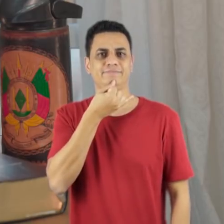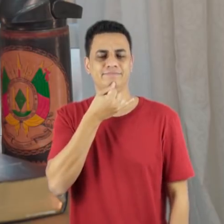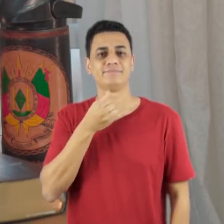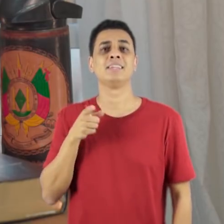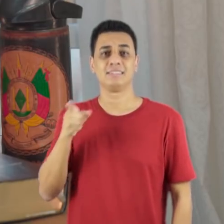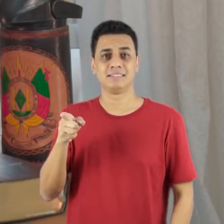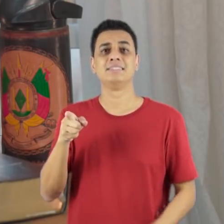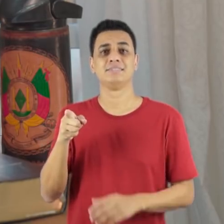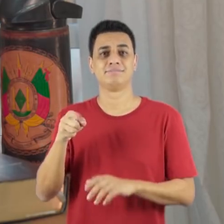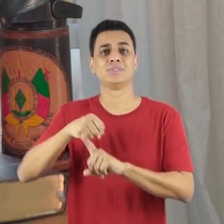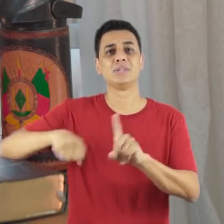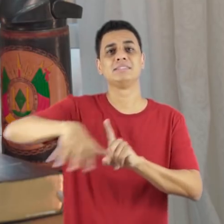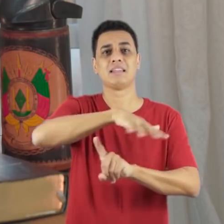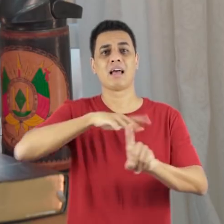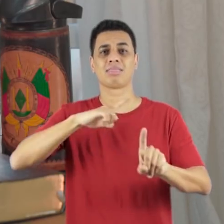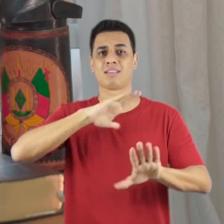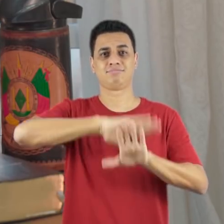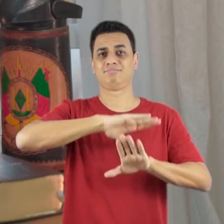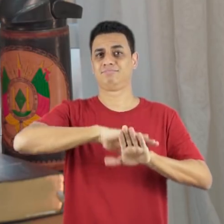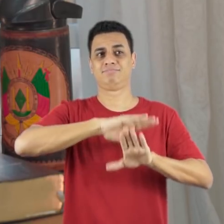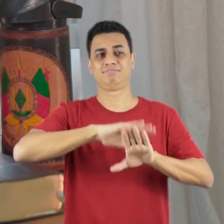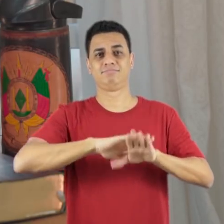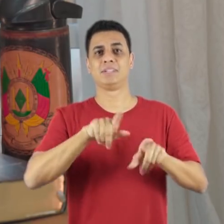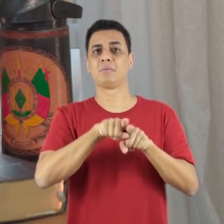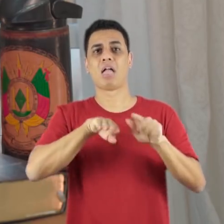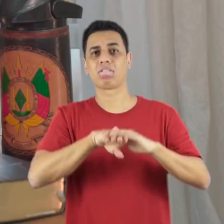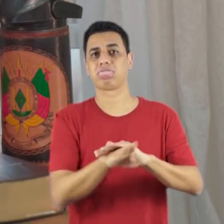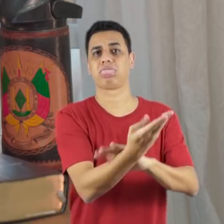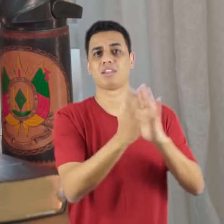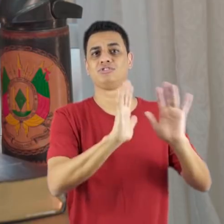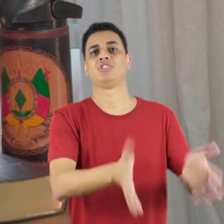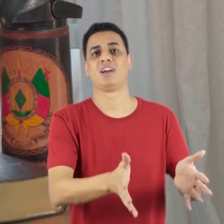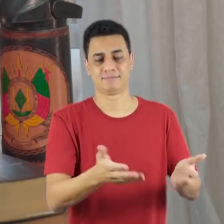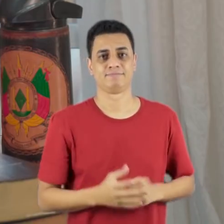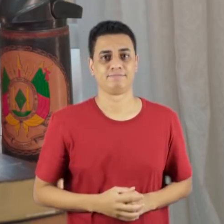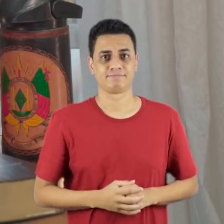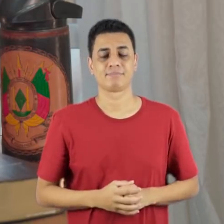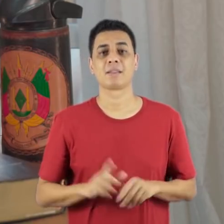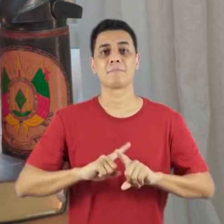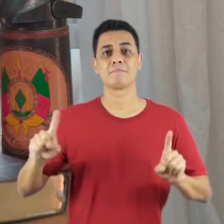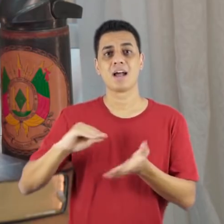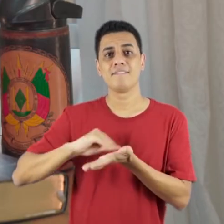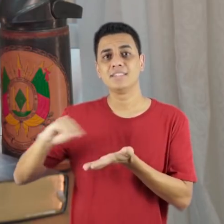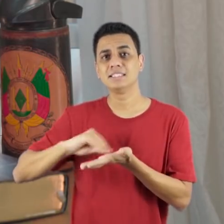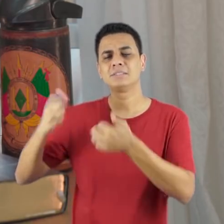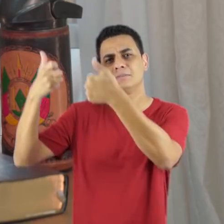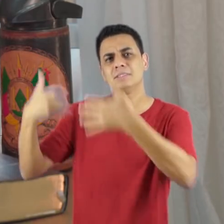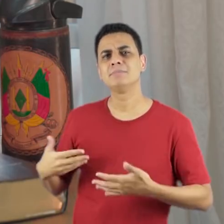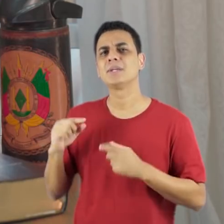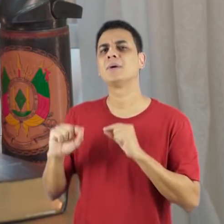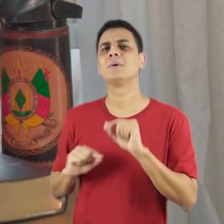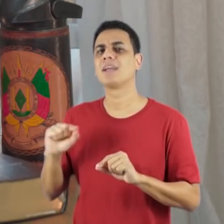Infelizmente, é uma postura aceita e camuflada no nosso convívio social. Agora, com esse perfil em mente, veja o contraste que o texto